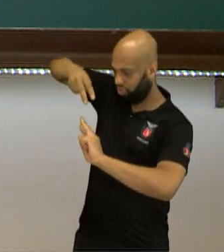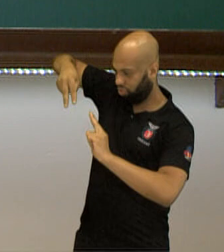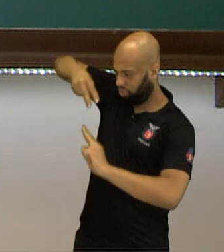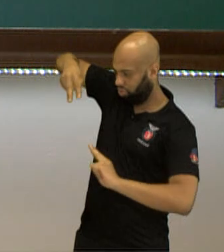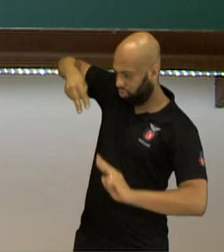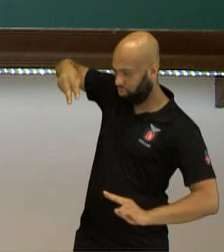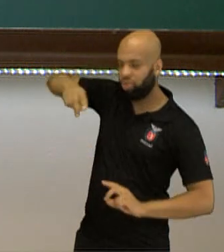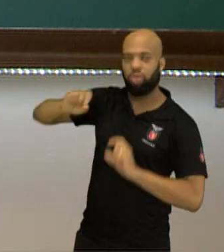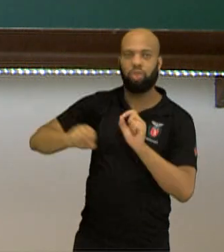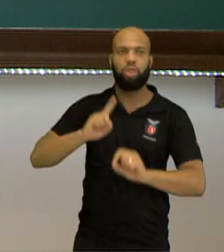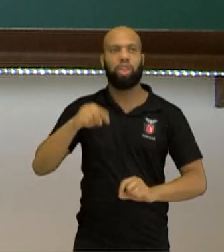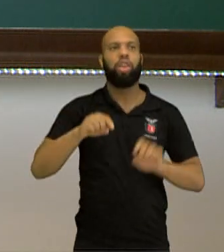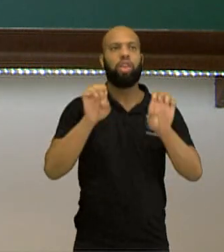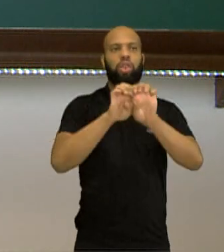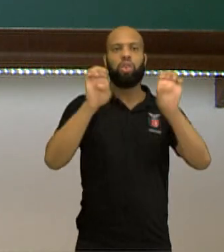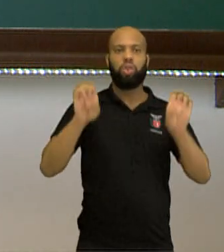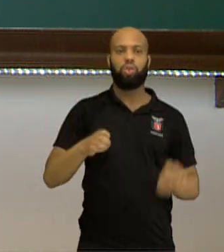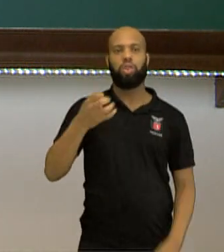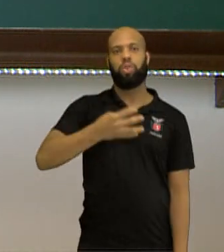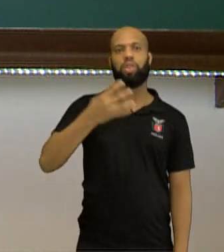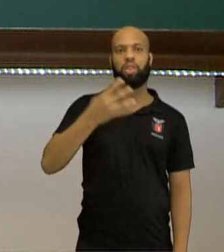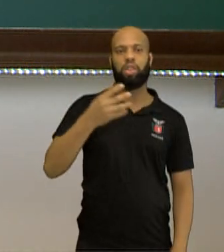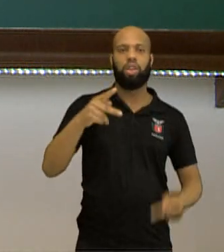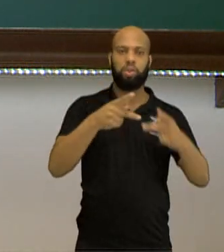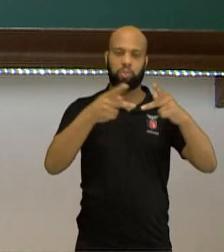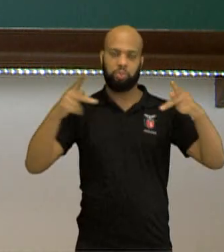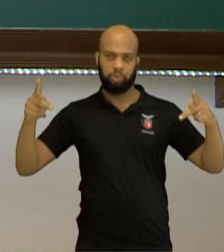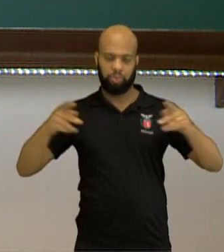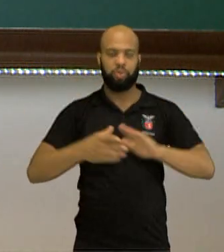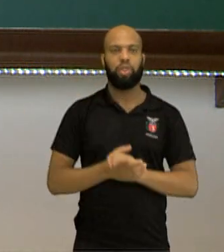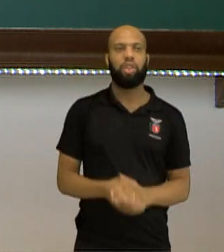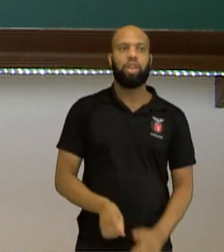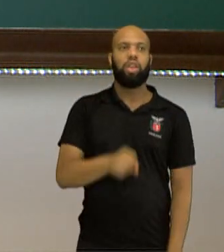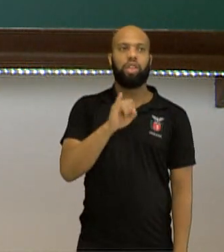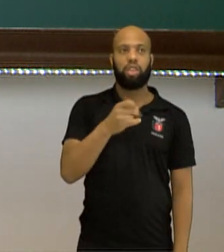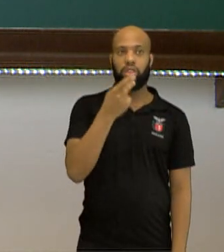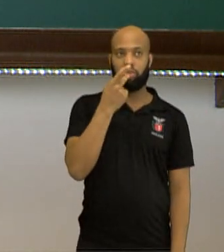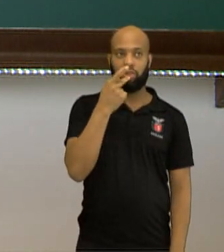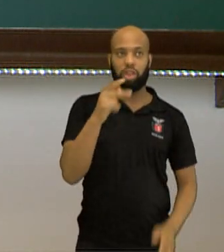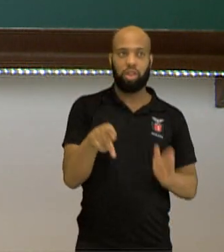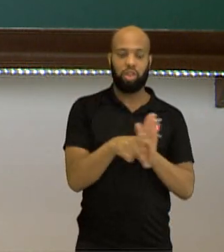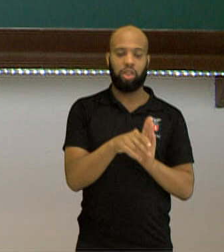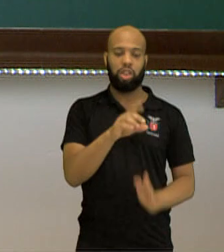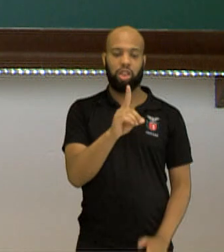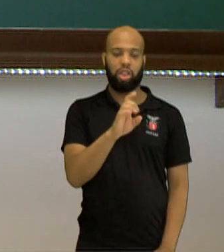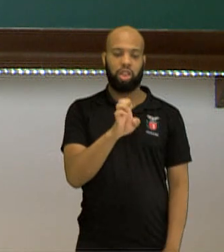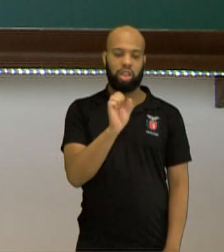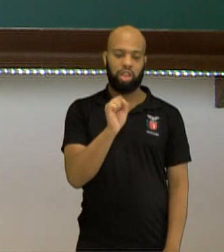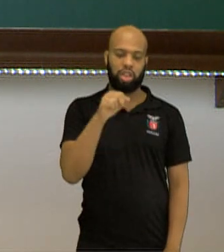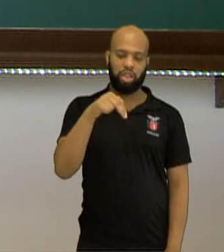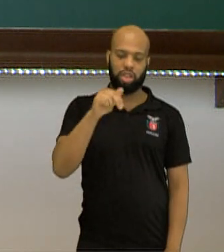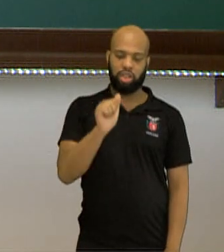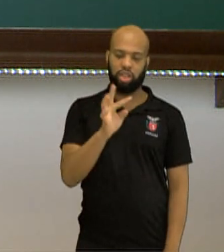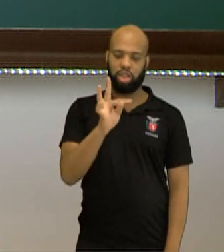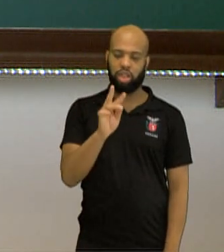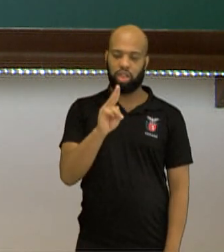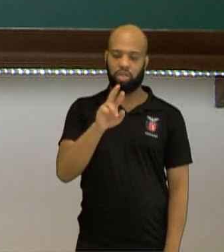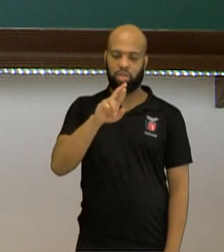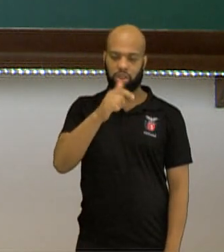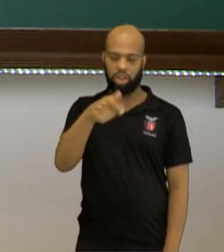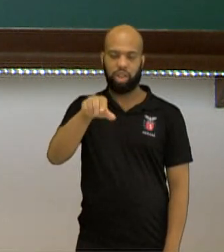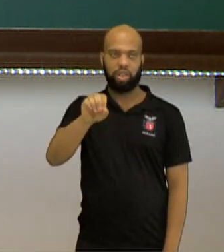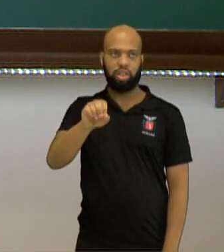formando a chamada estrutura quaternária das proteínas. Quando eu falo em desnaturação lá atrás, eu falo em